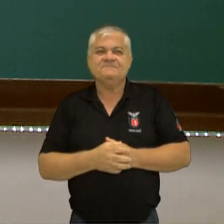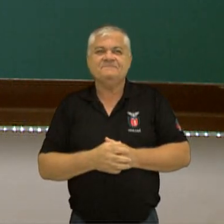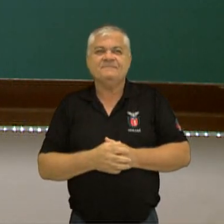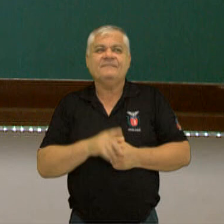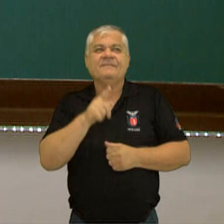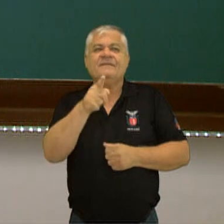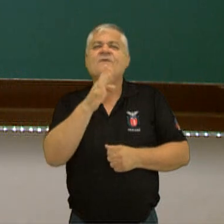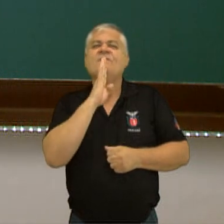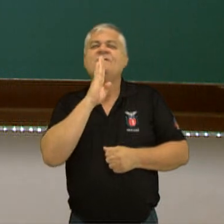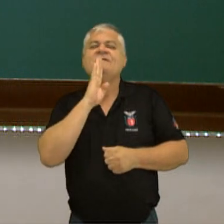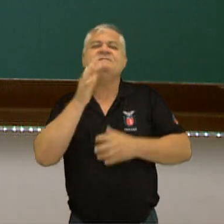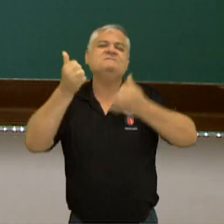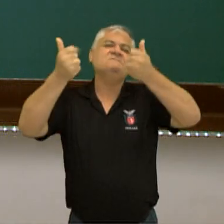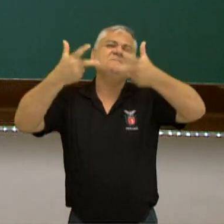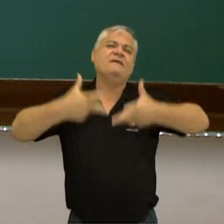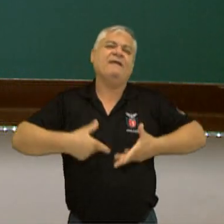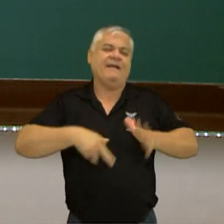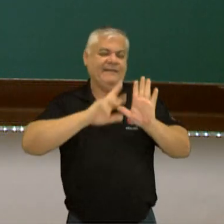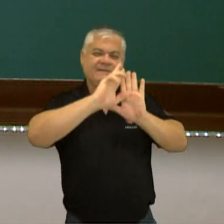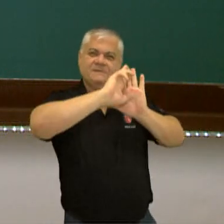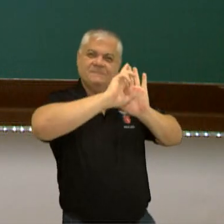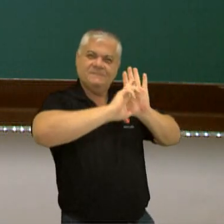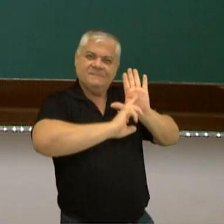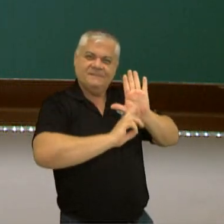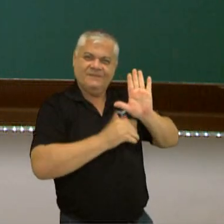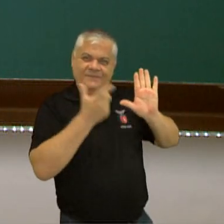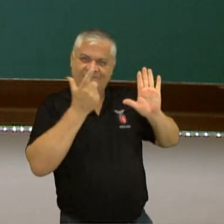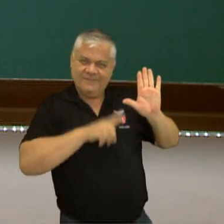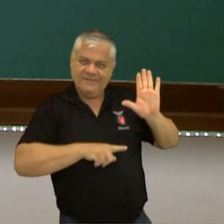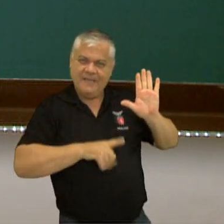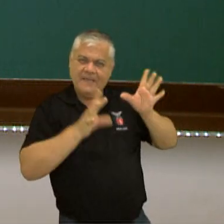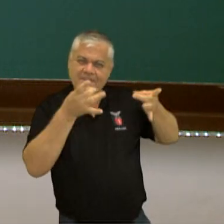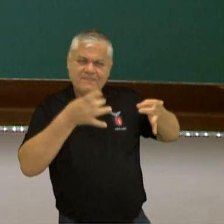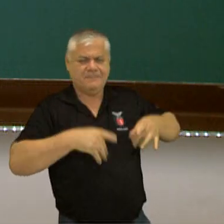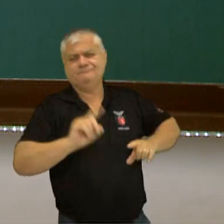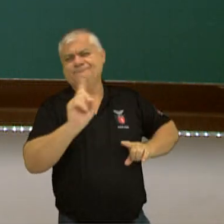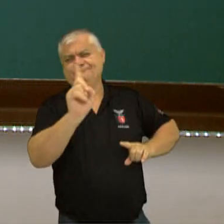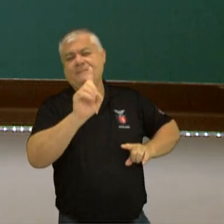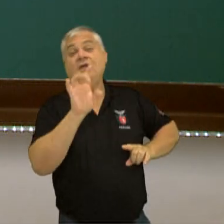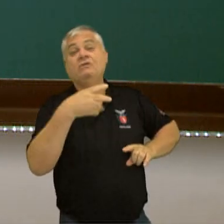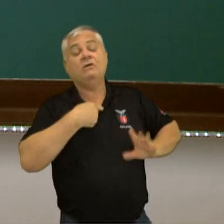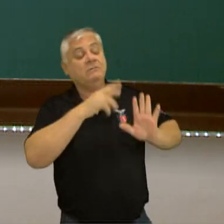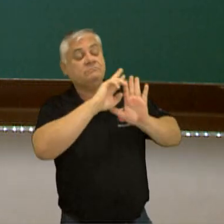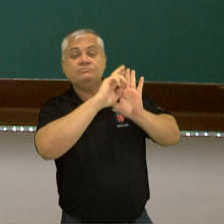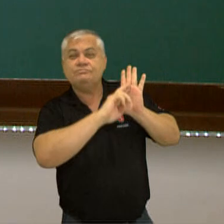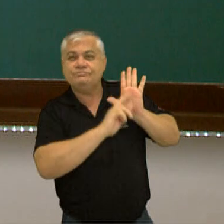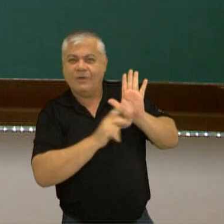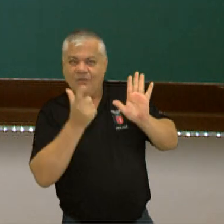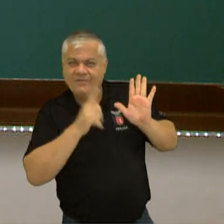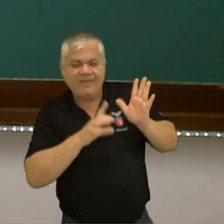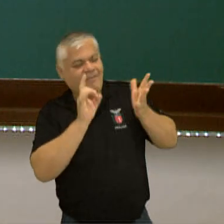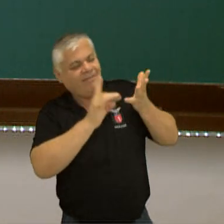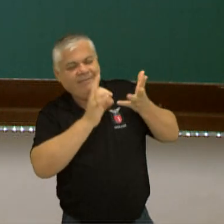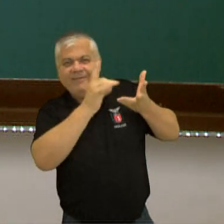Vocês conseguem explicar as regras do beisebol? Não precisa ser detalhado, mas algumas regras vocês conseguem